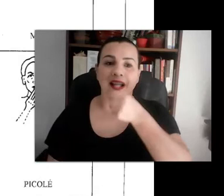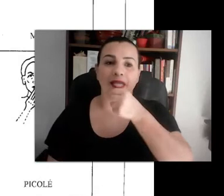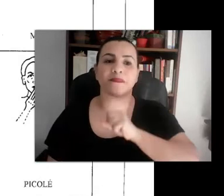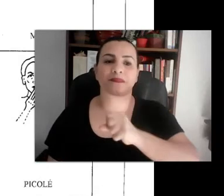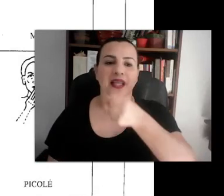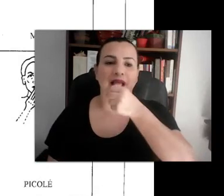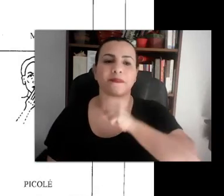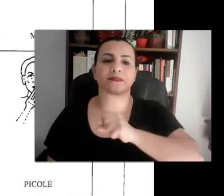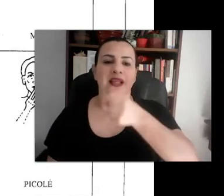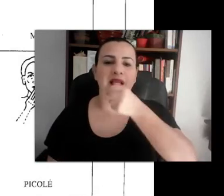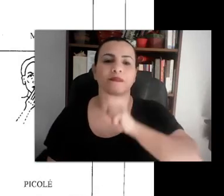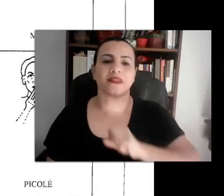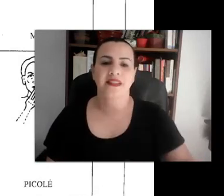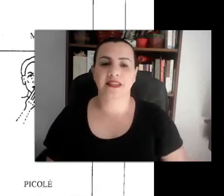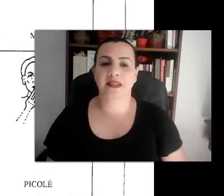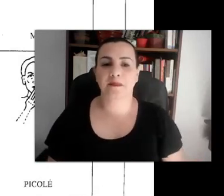Sorvete.